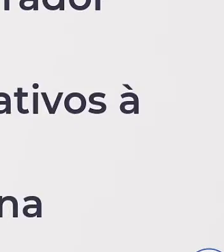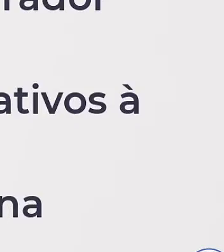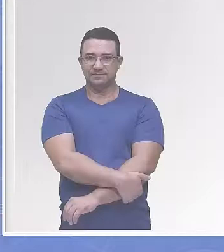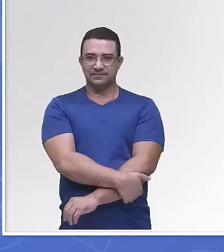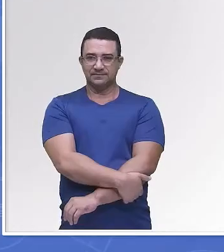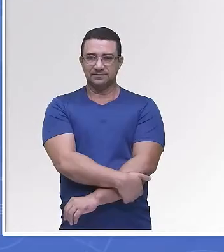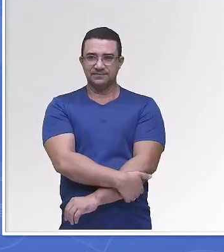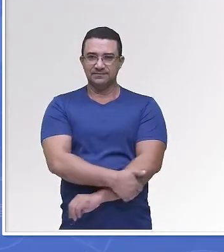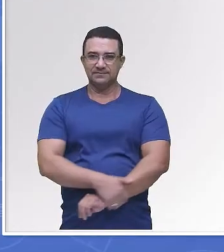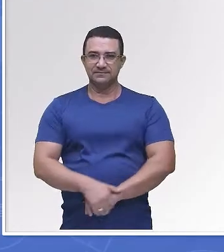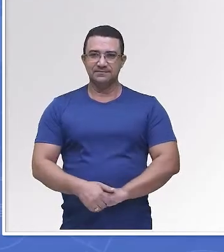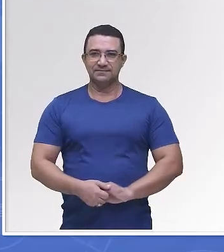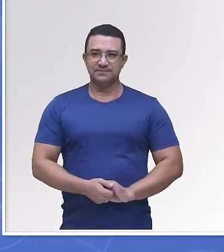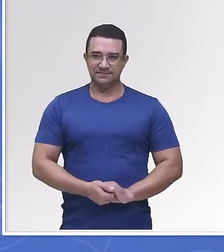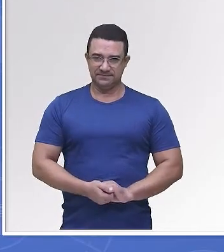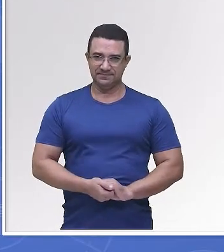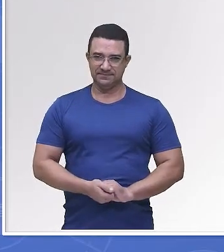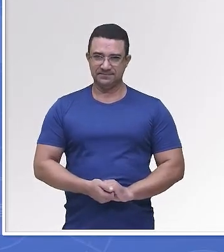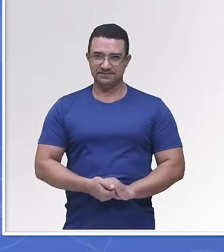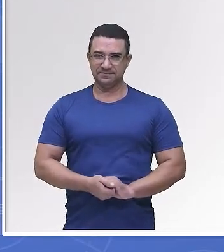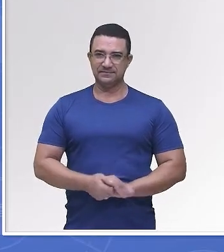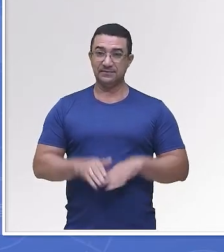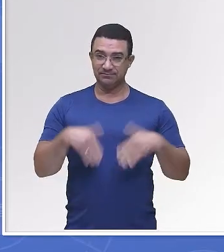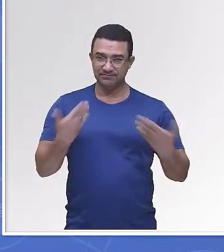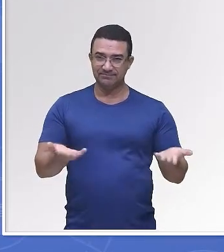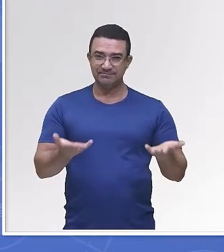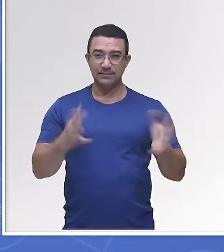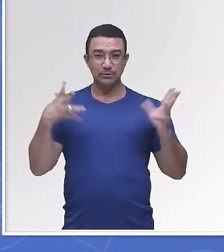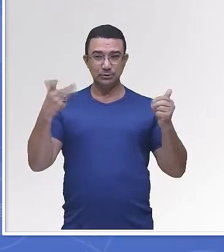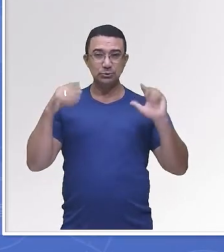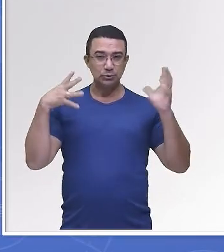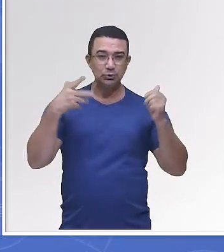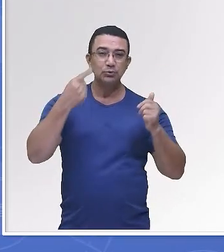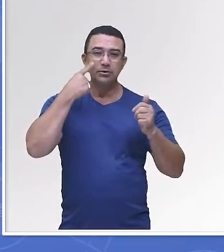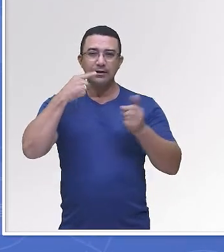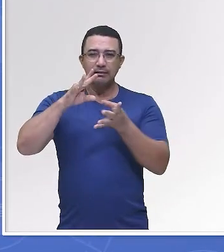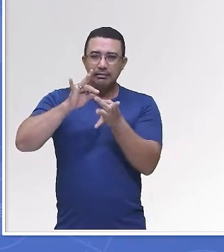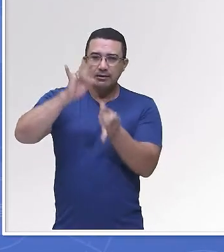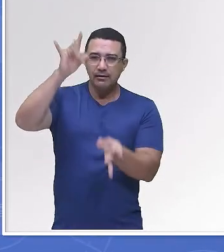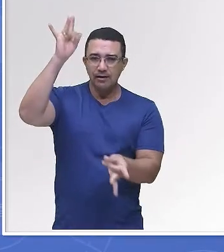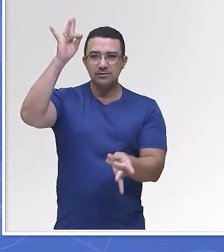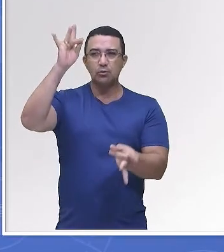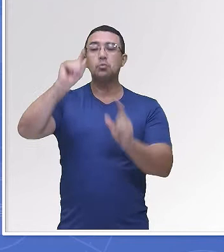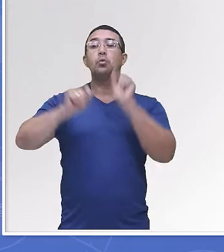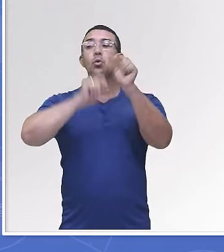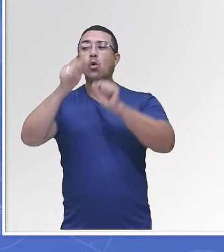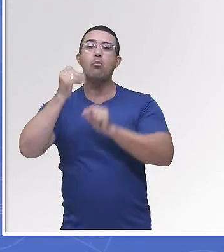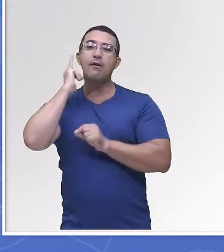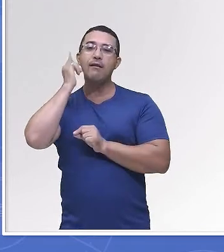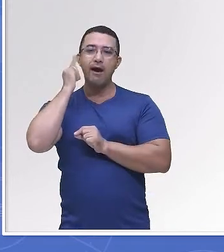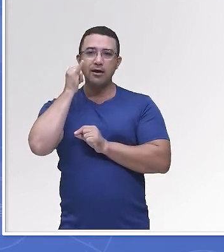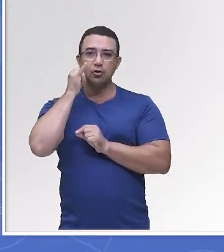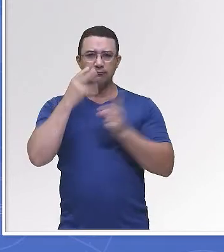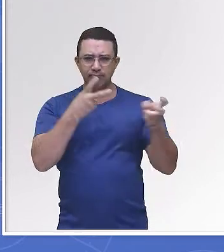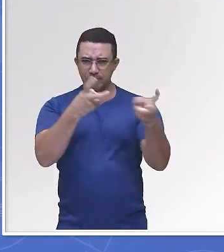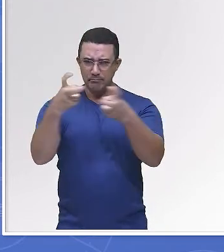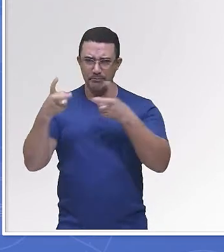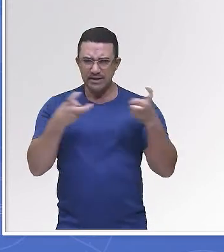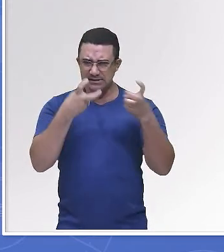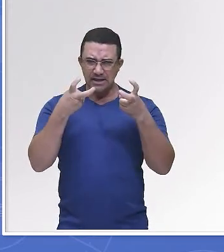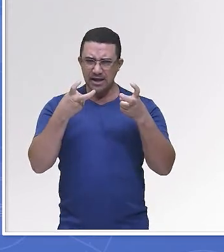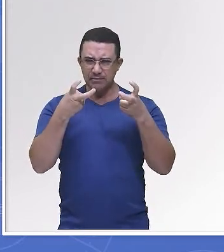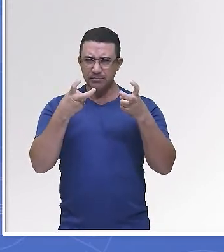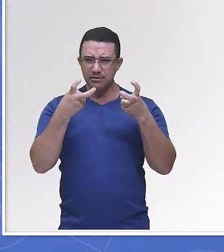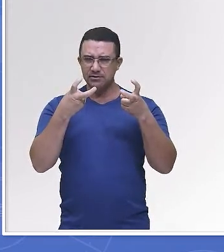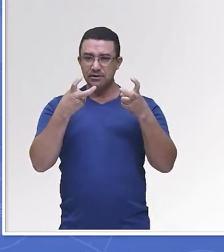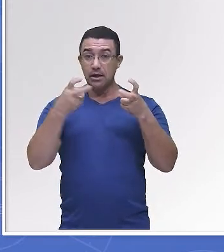por toda essa situação dessa descrição que diz mais respeito à maneira como esse narrador percebe a situação, percebe a cena,